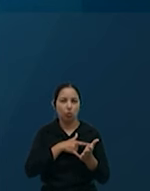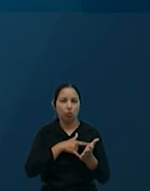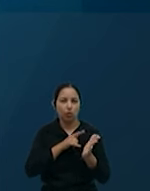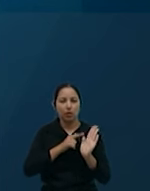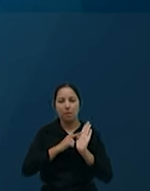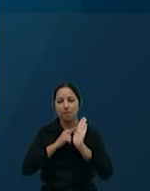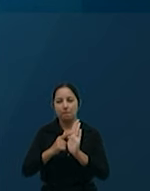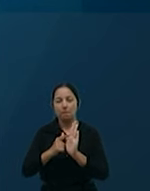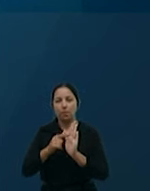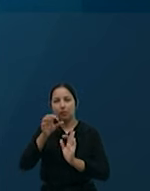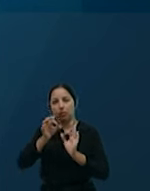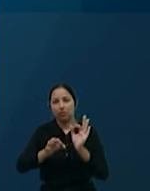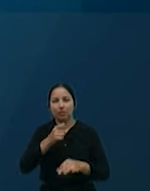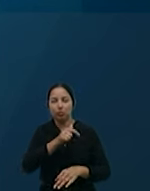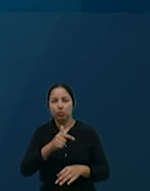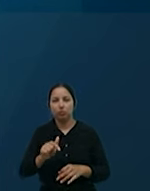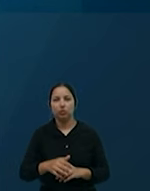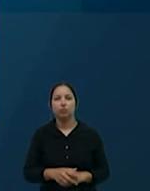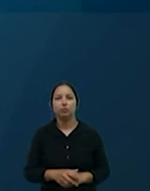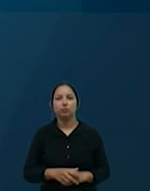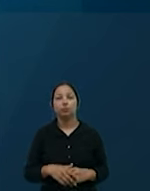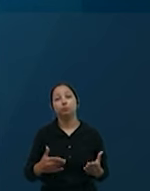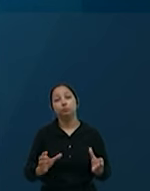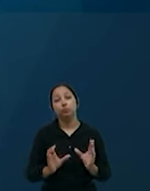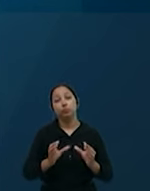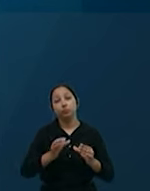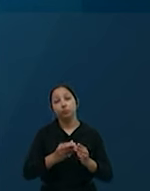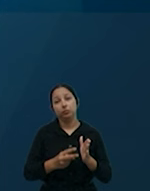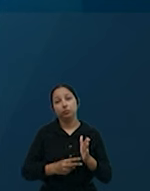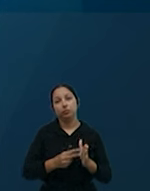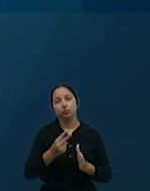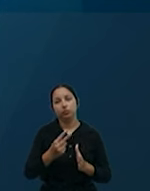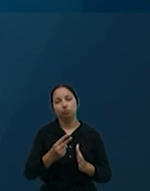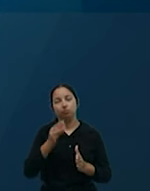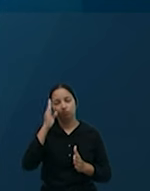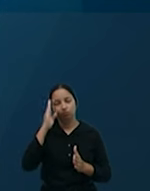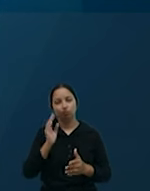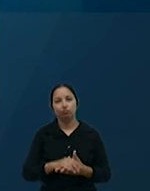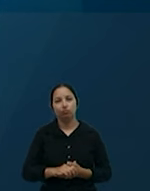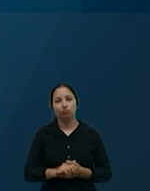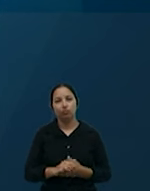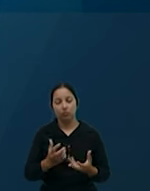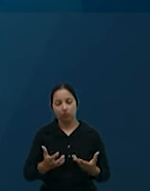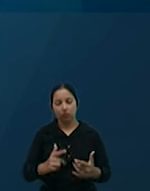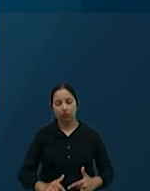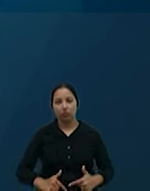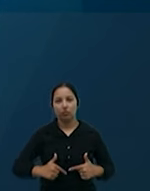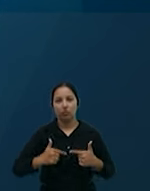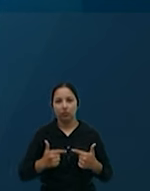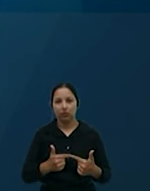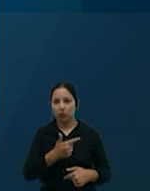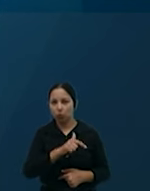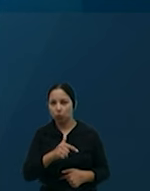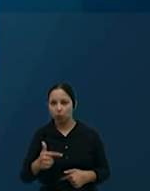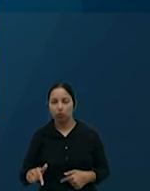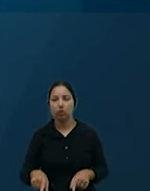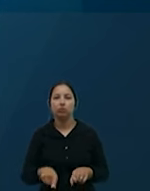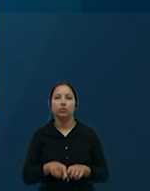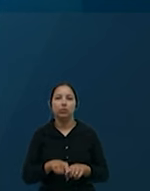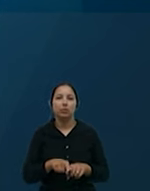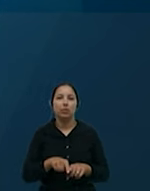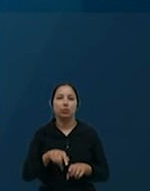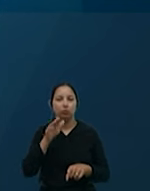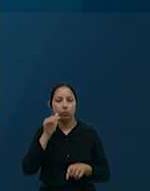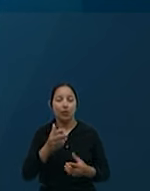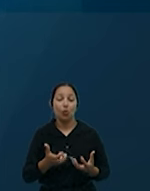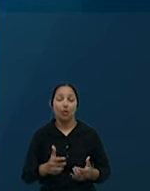segunda turma entendeu não restar configurada a pretensão resistida e, consequentemente, o interesse de agir por